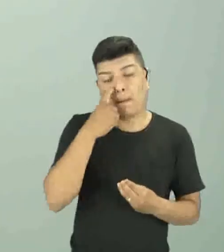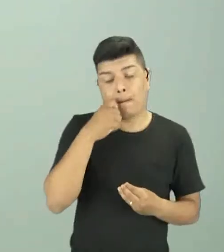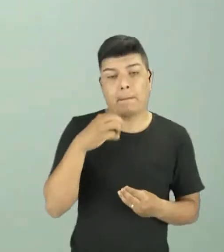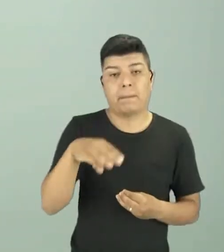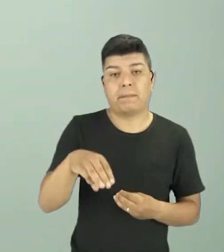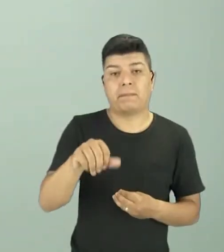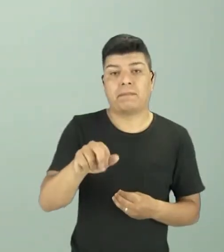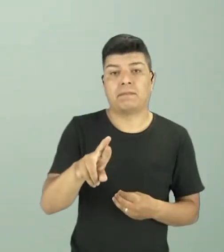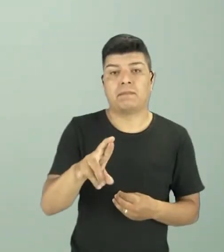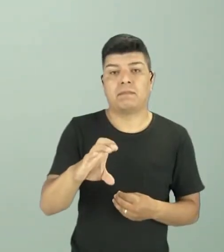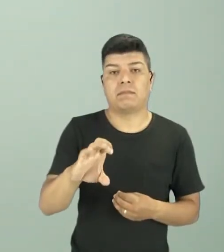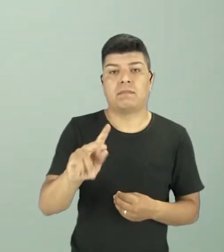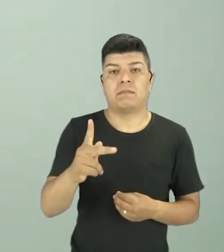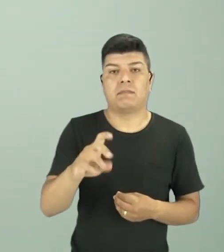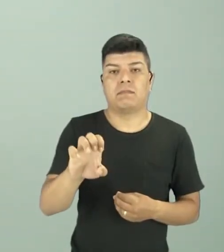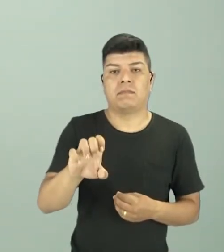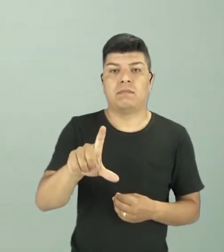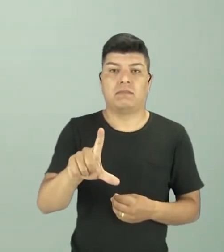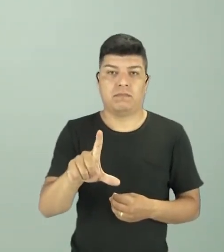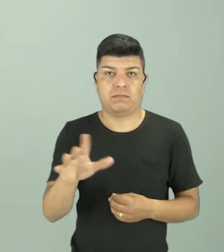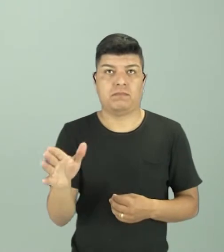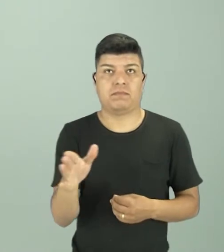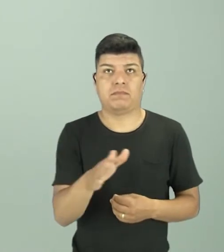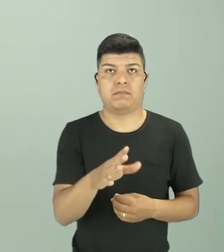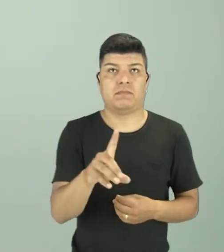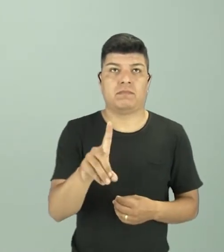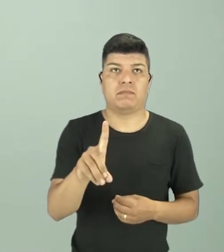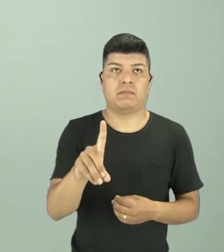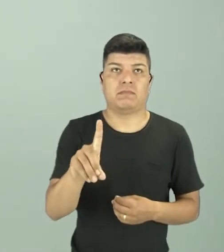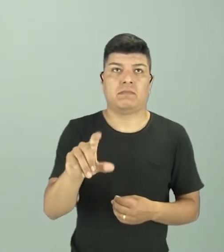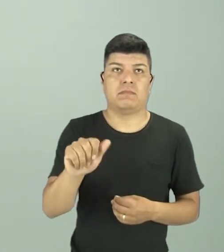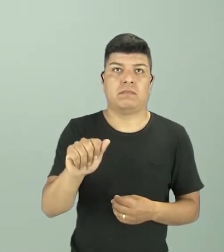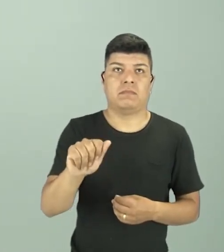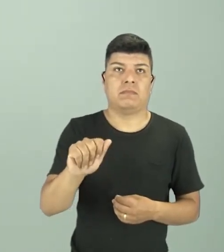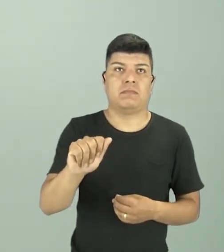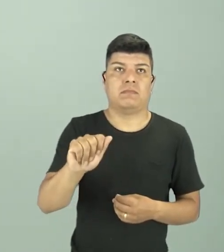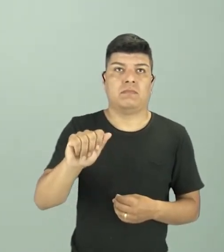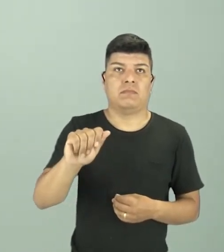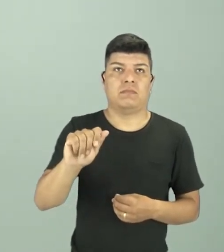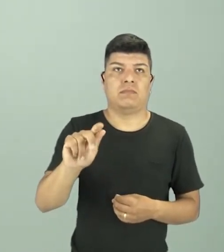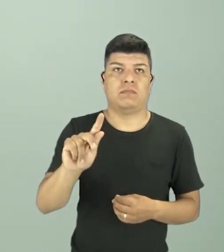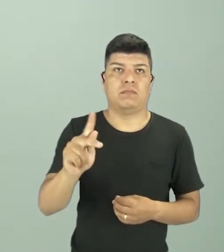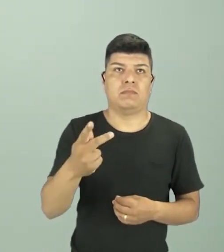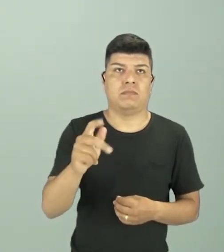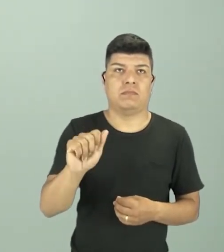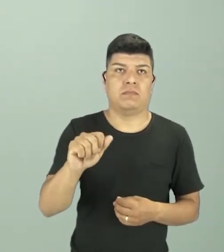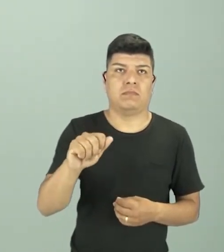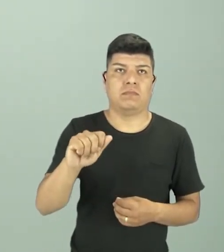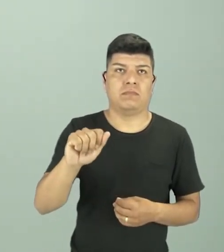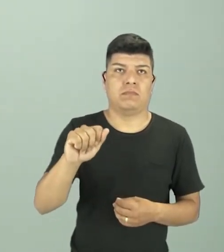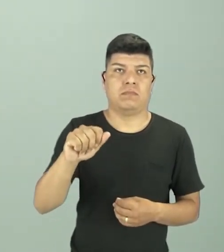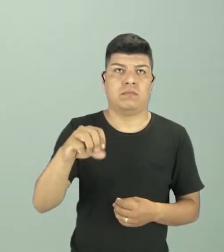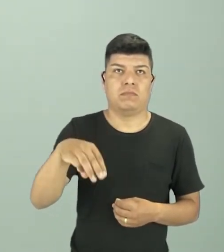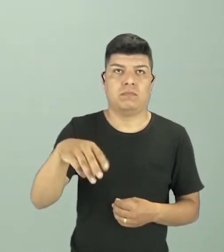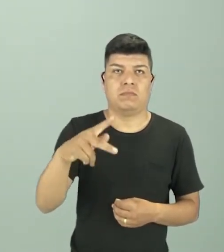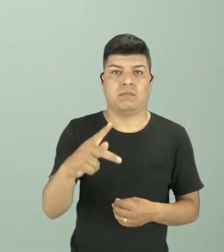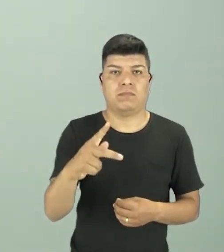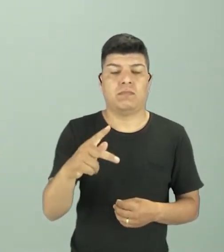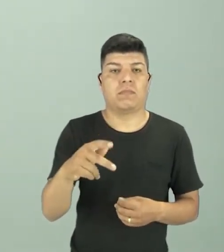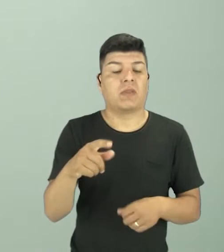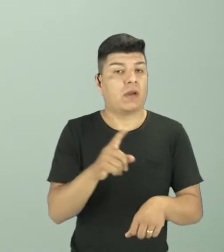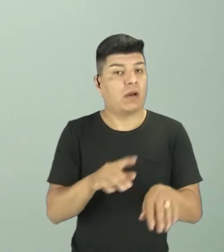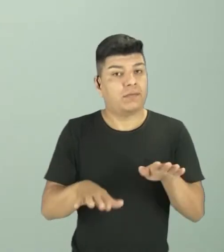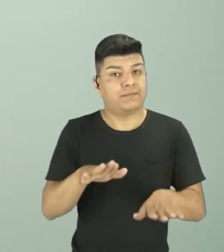Duchamp compreendia os handmaids. O que vocês conseguem observar nesse texto? Ele diz por hora que a gente tem que se apaixonar